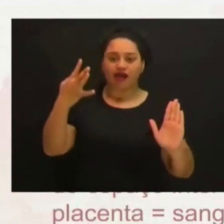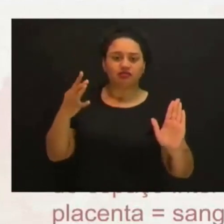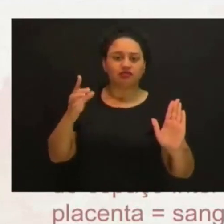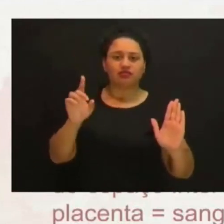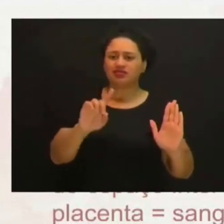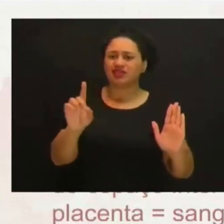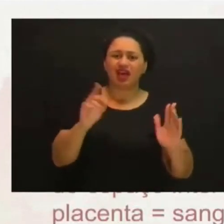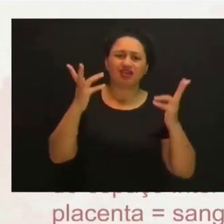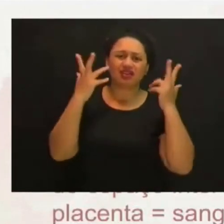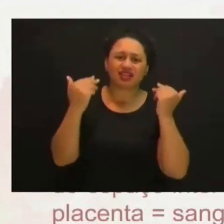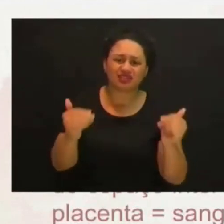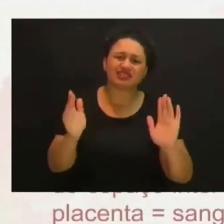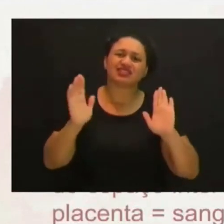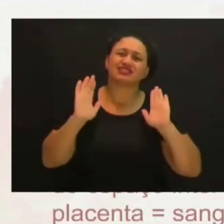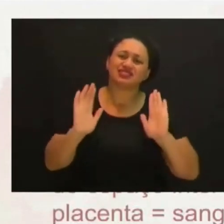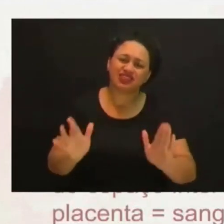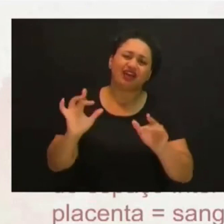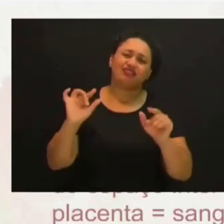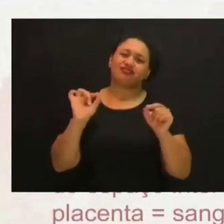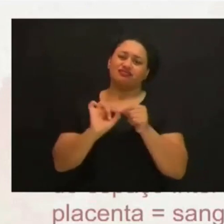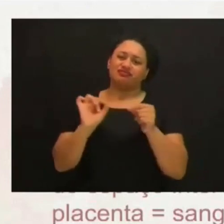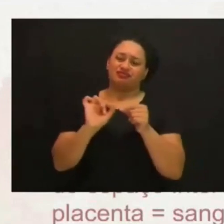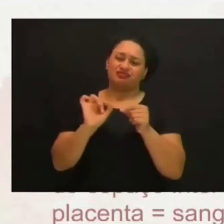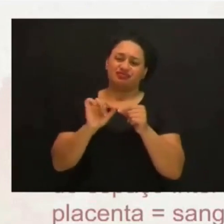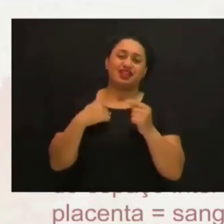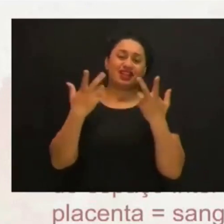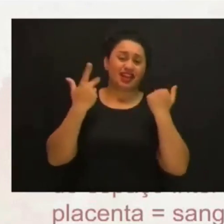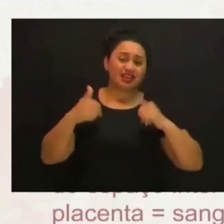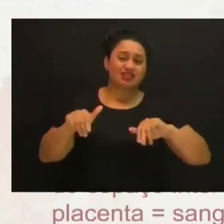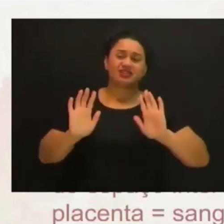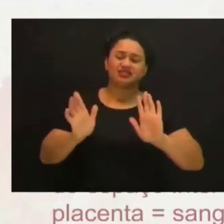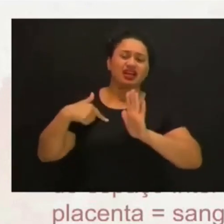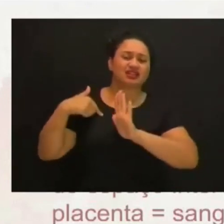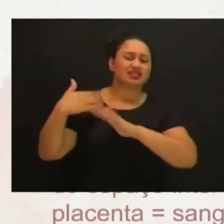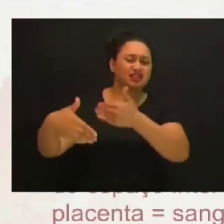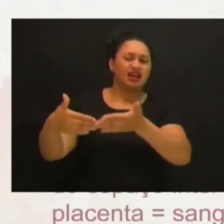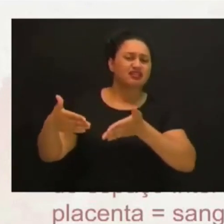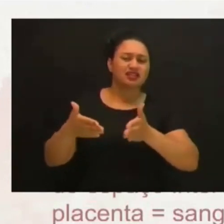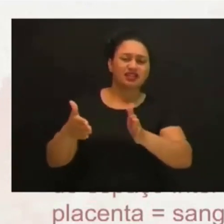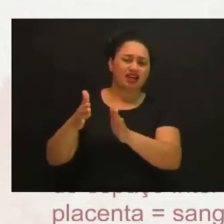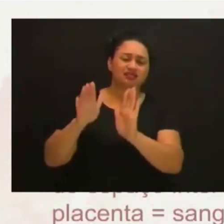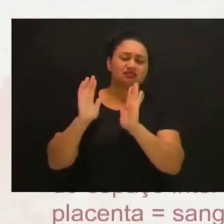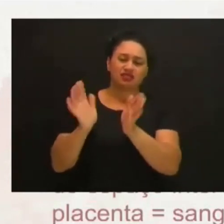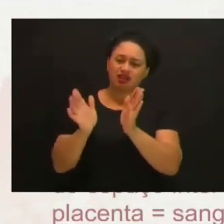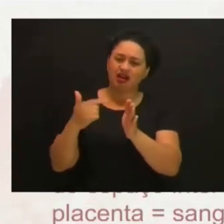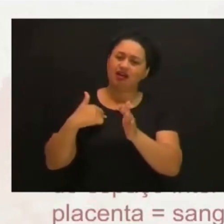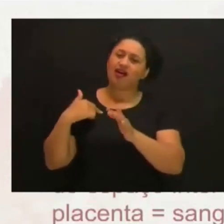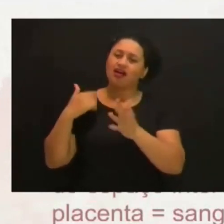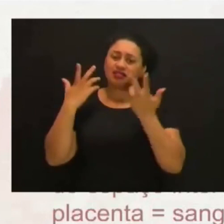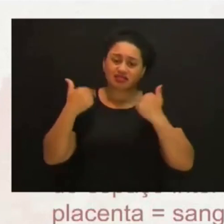a natureza já decidiu. A natureza já está seguindo o seu rumo. A natureza já está